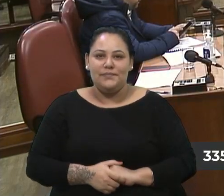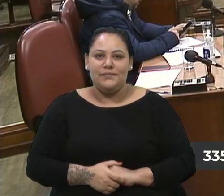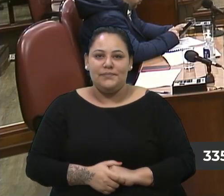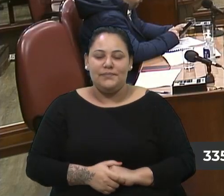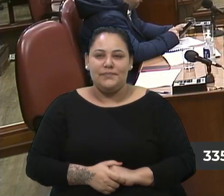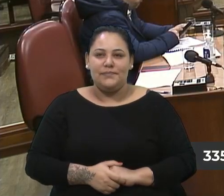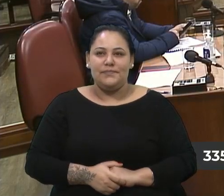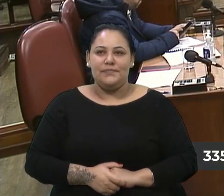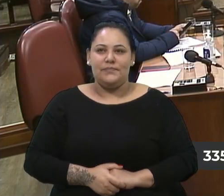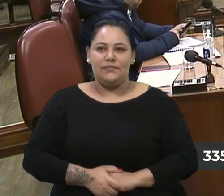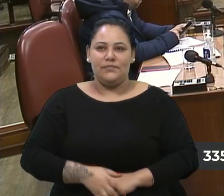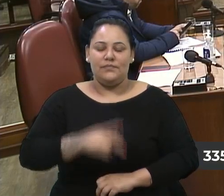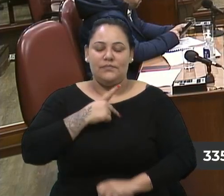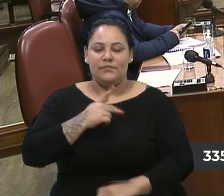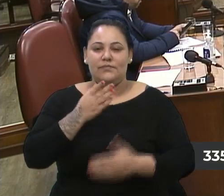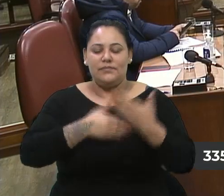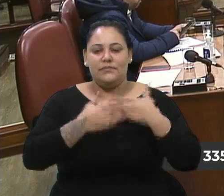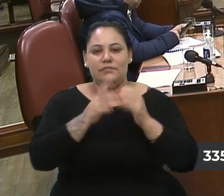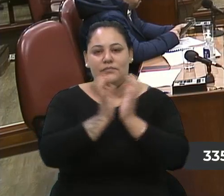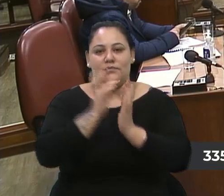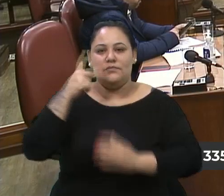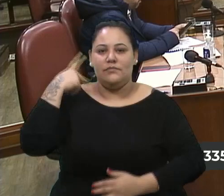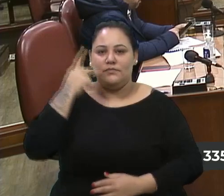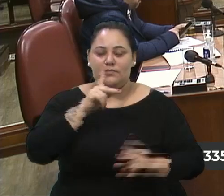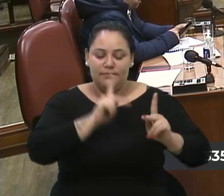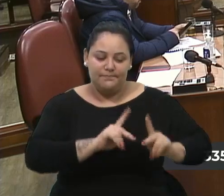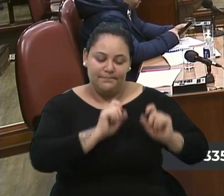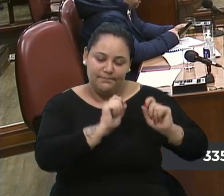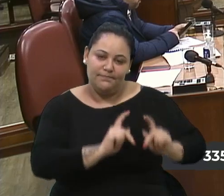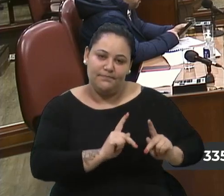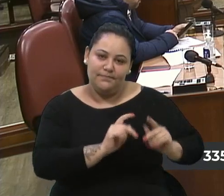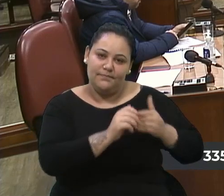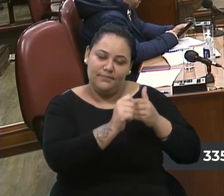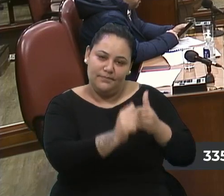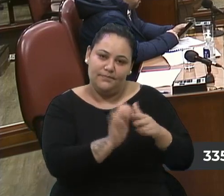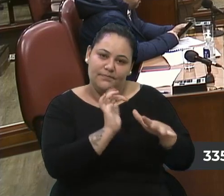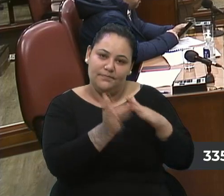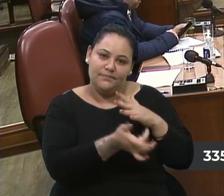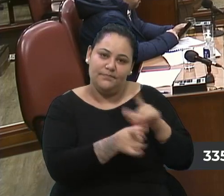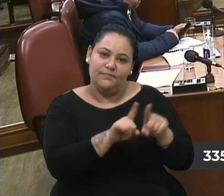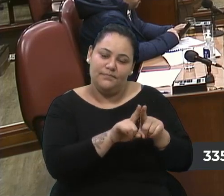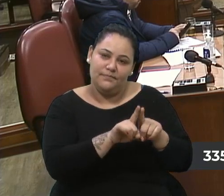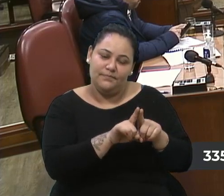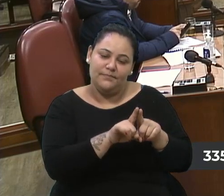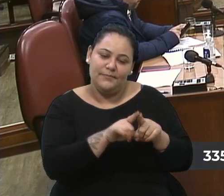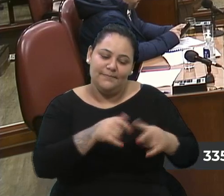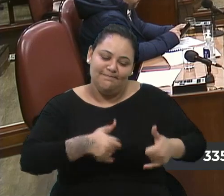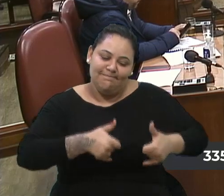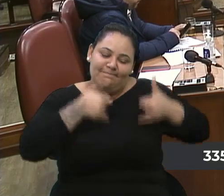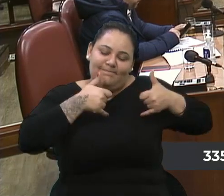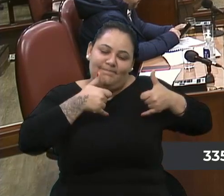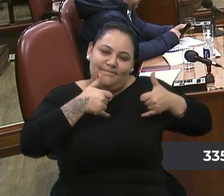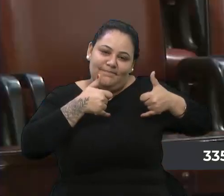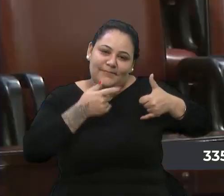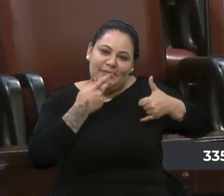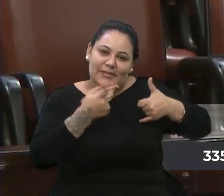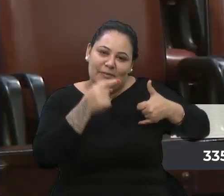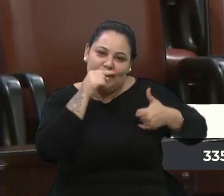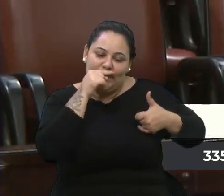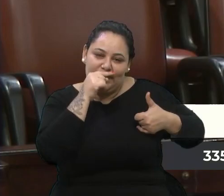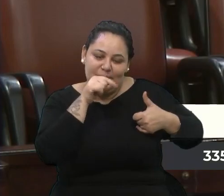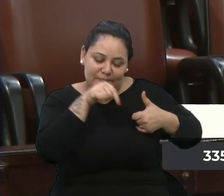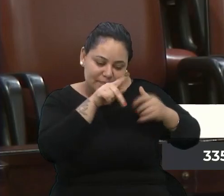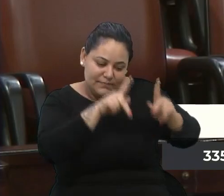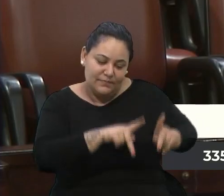Senhor presidente, colegas vereadores, pessoal que nos assiste, me orgulha muito falar do Sartori, essa pessoa que As